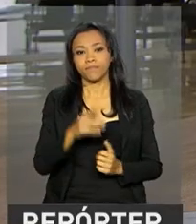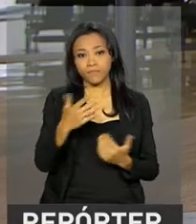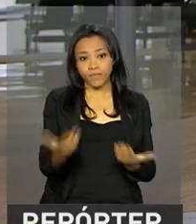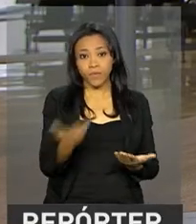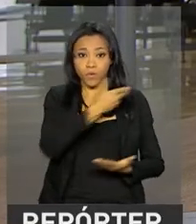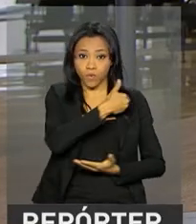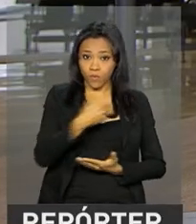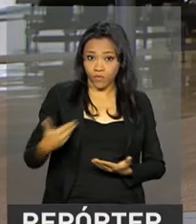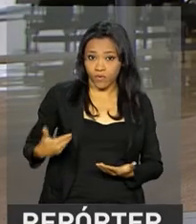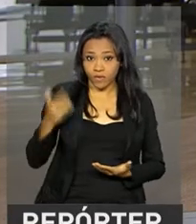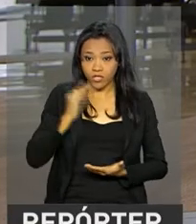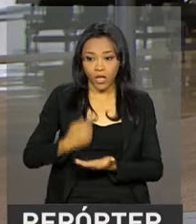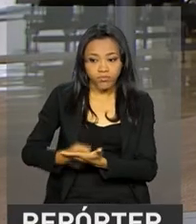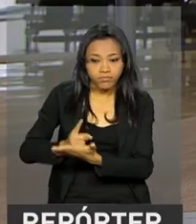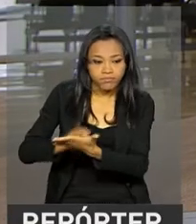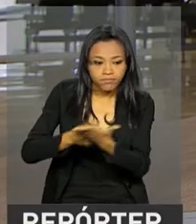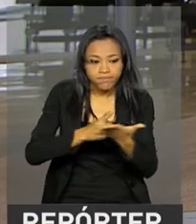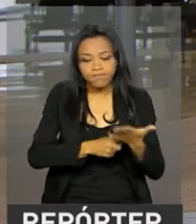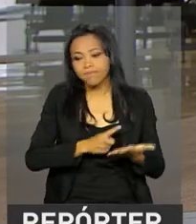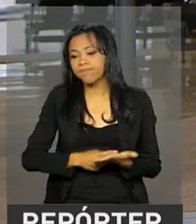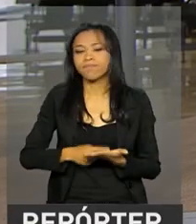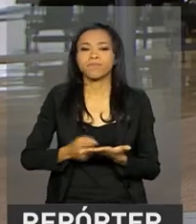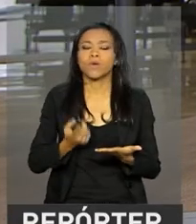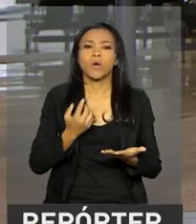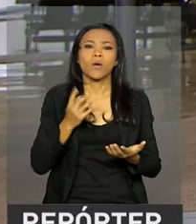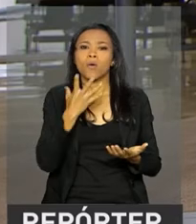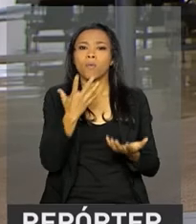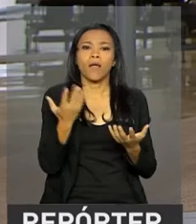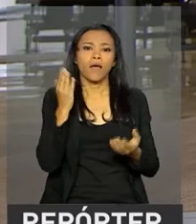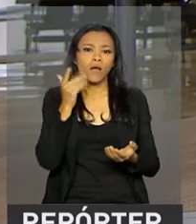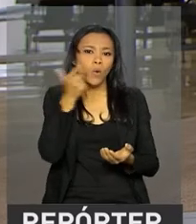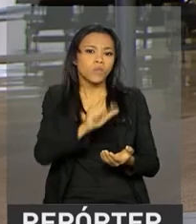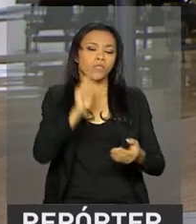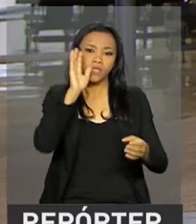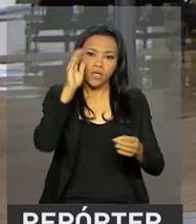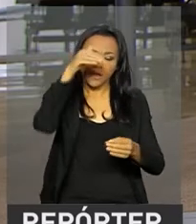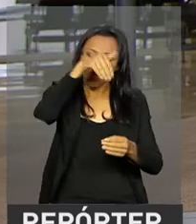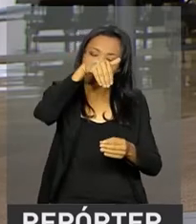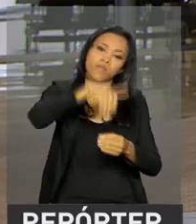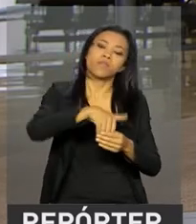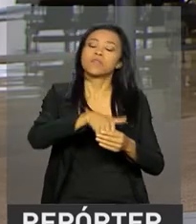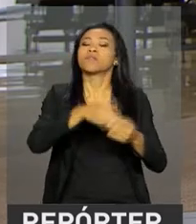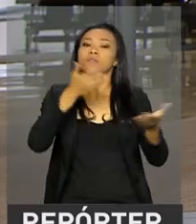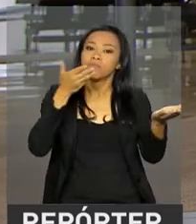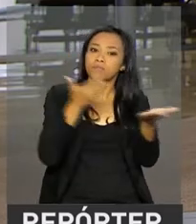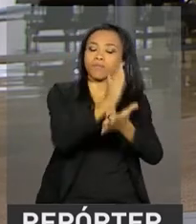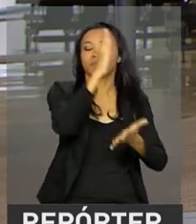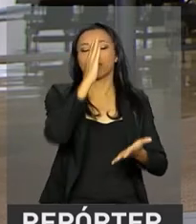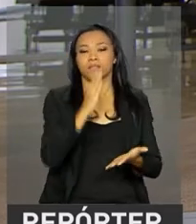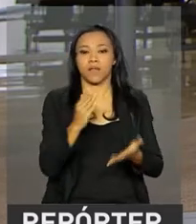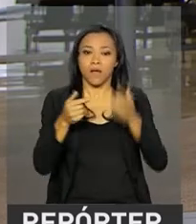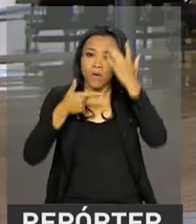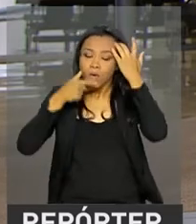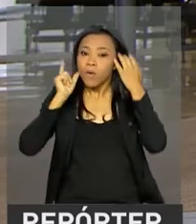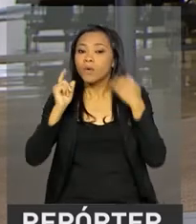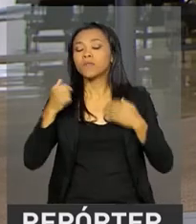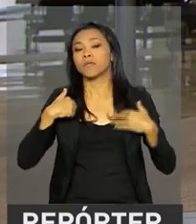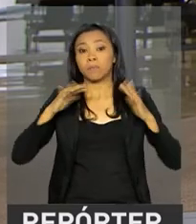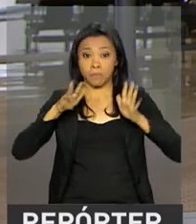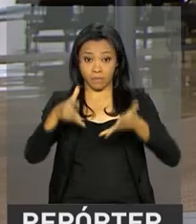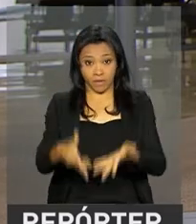já está articulando a base para a aprovação da reforma da Previdência. Ontem, depois de participar de um evento do